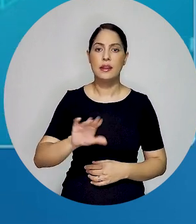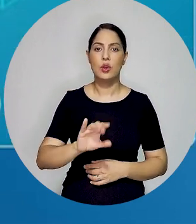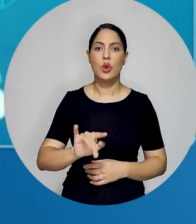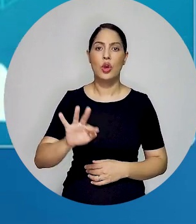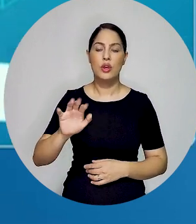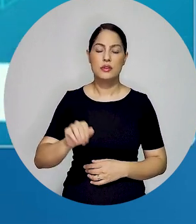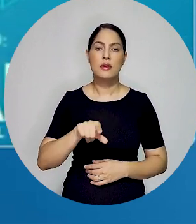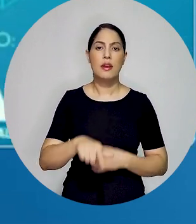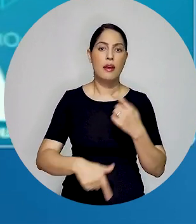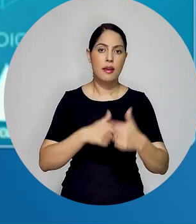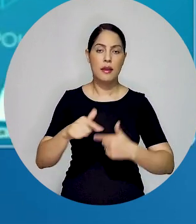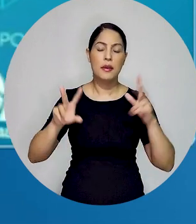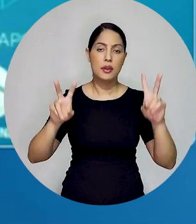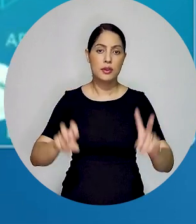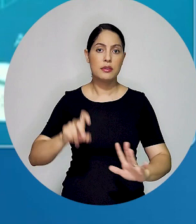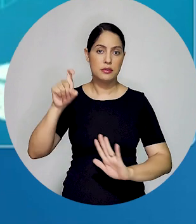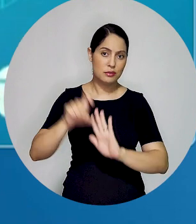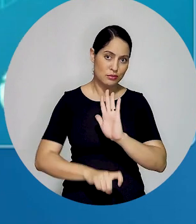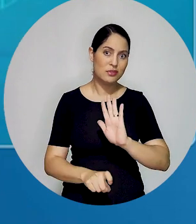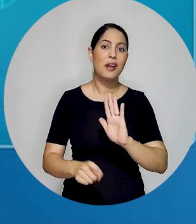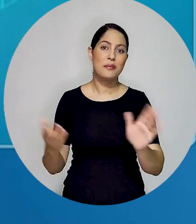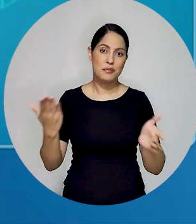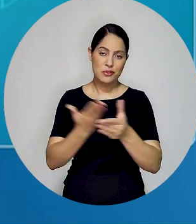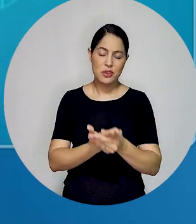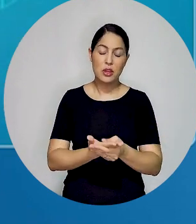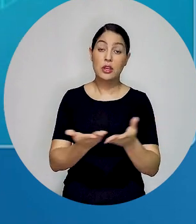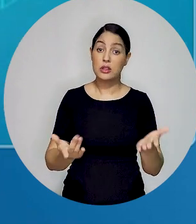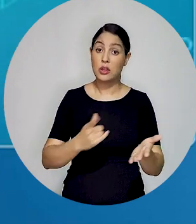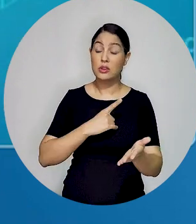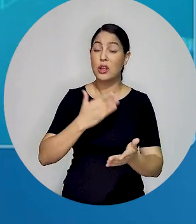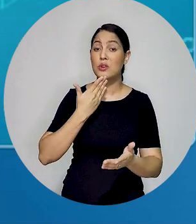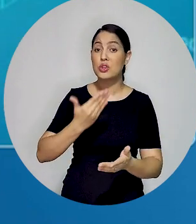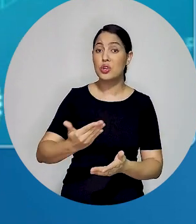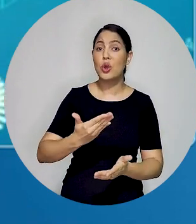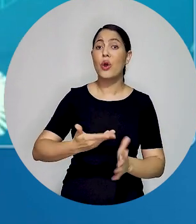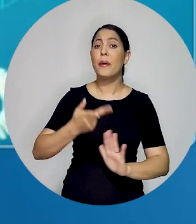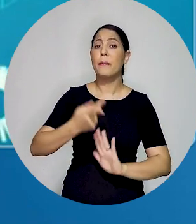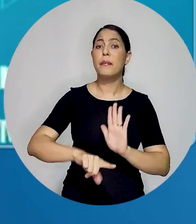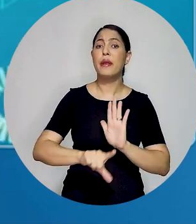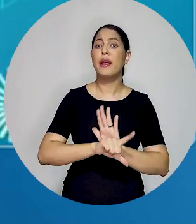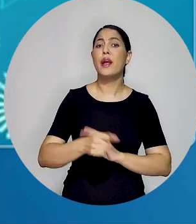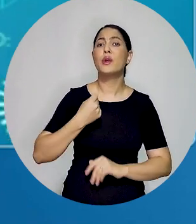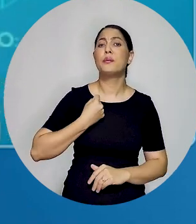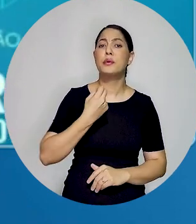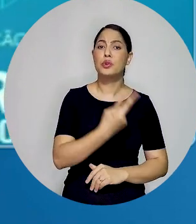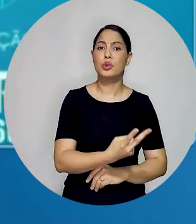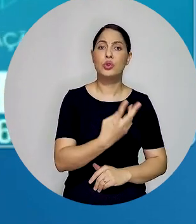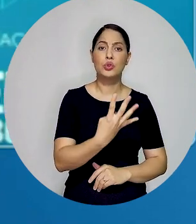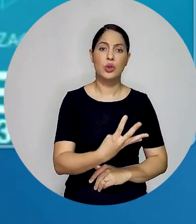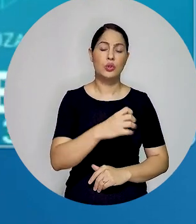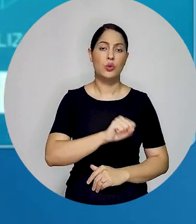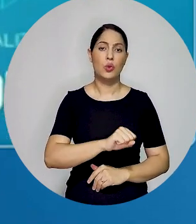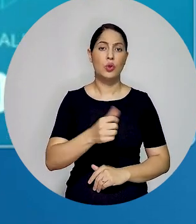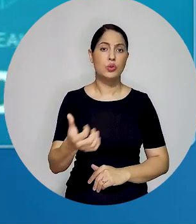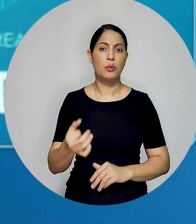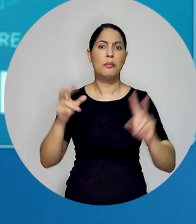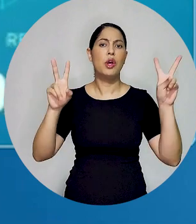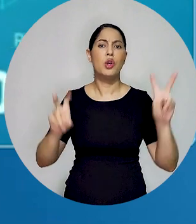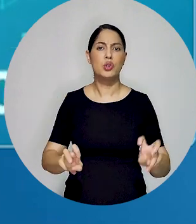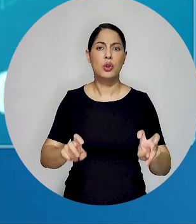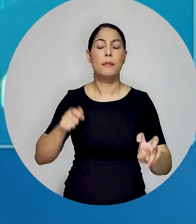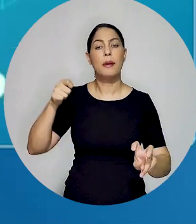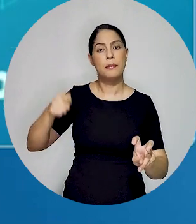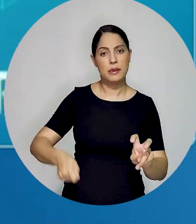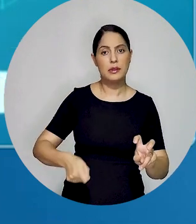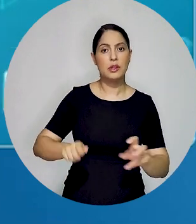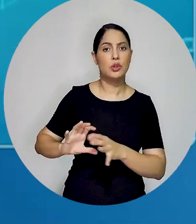no aperfeiçoamento dos processos administrativos e tributários. E uma das sugestões é o PL 2486, que dispõe sobre a arbitragem